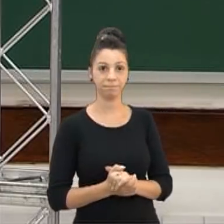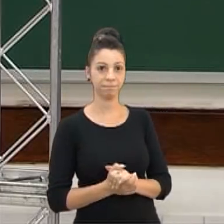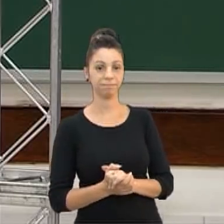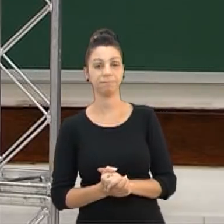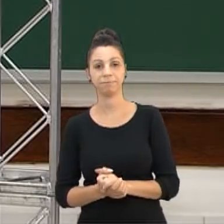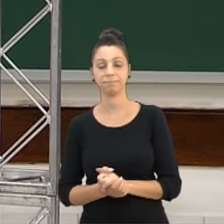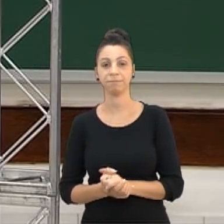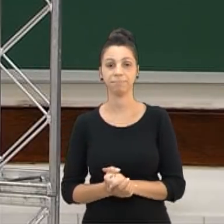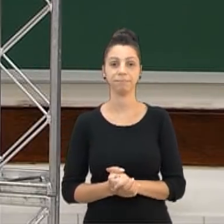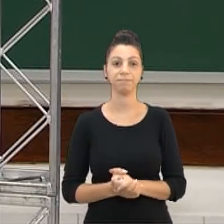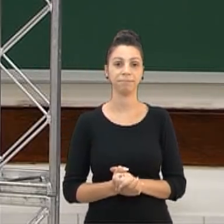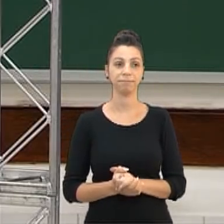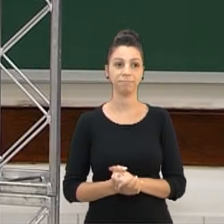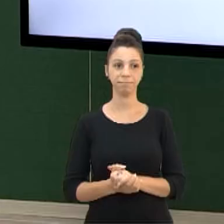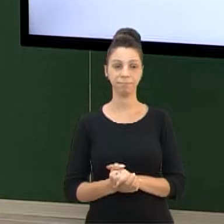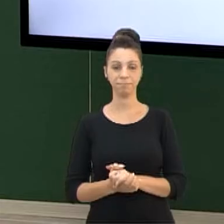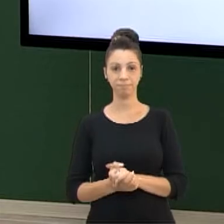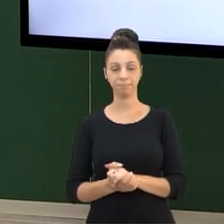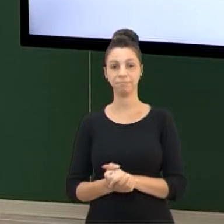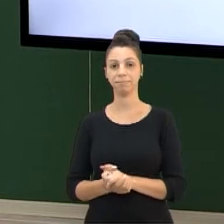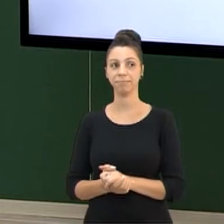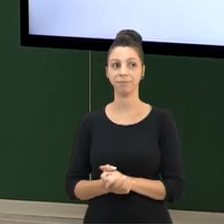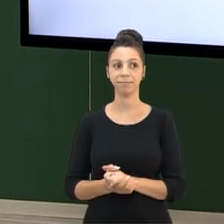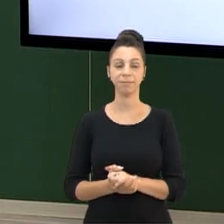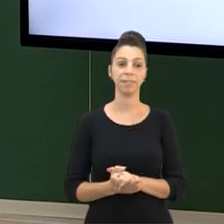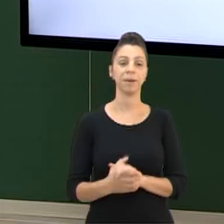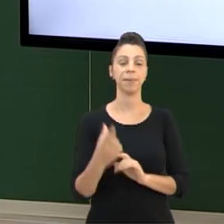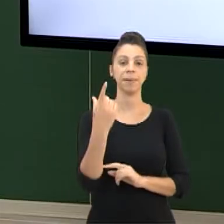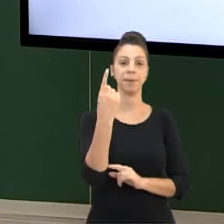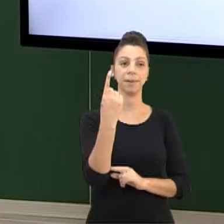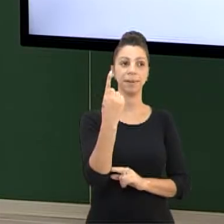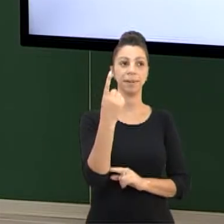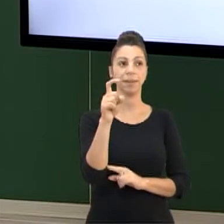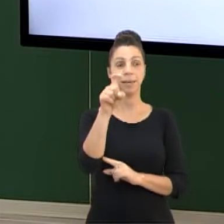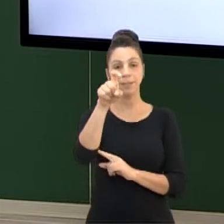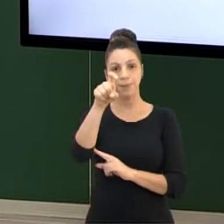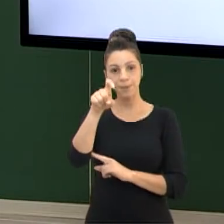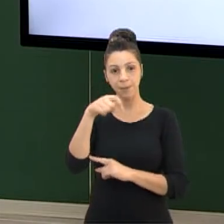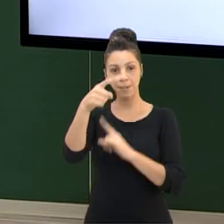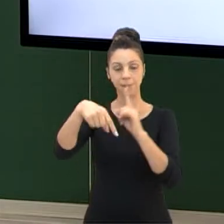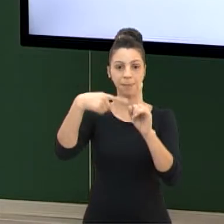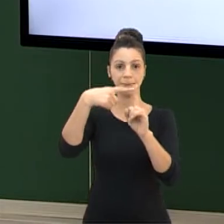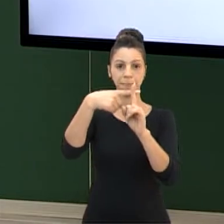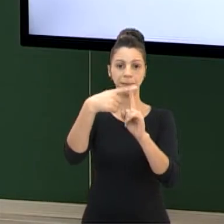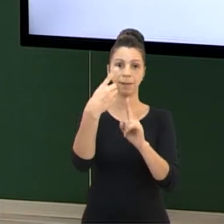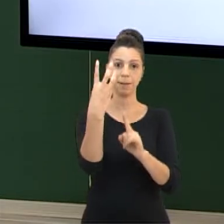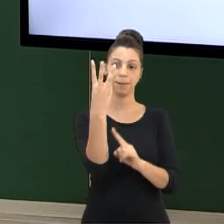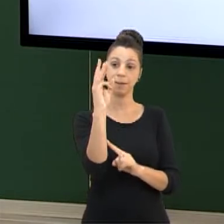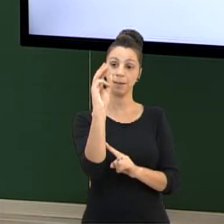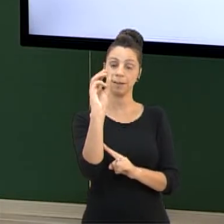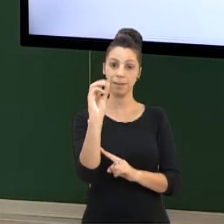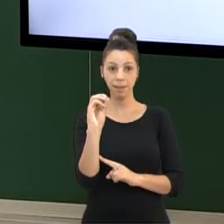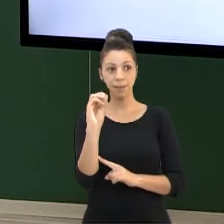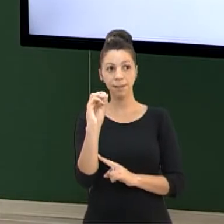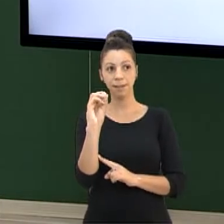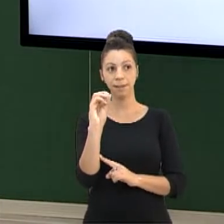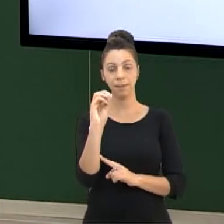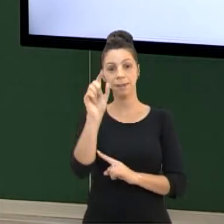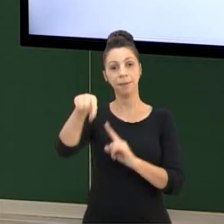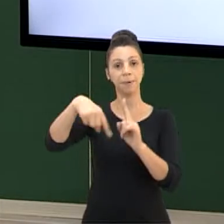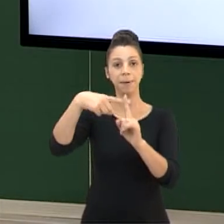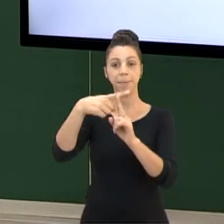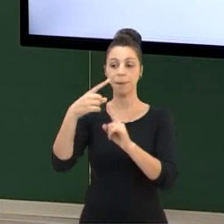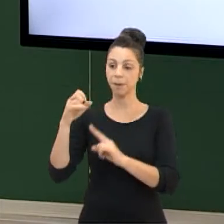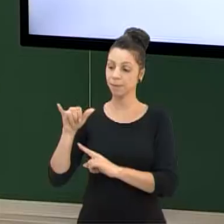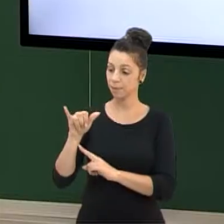Sabemos então que x mais 30 mais o y tem que ser igual a 180. Nesse caso, meus queridos,